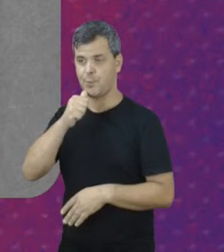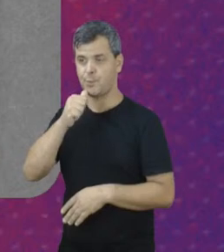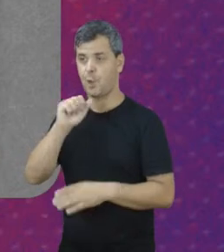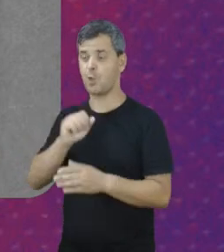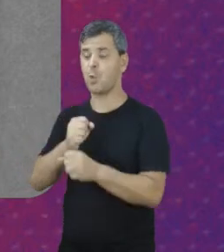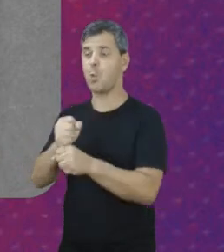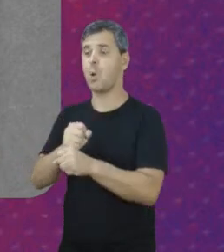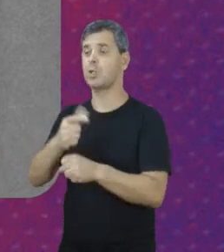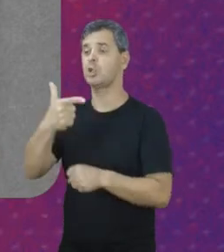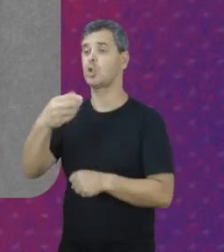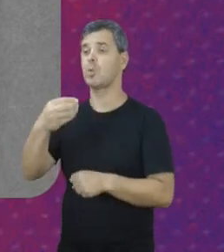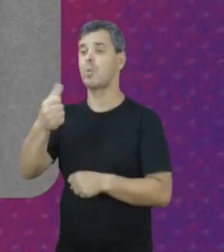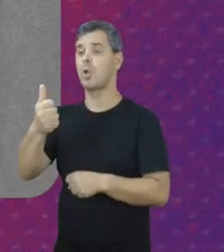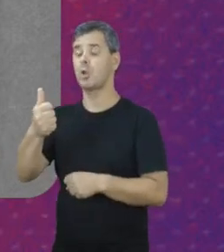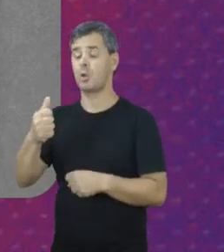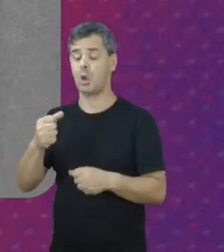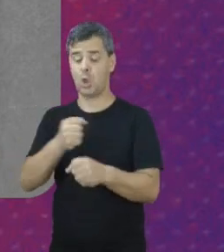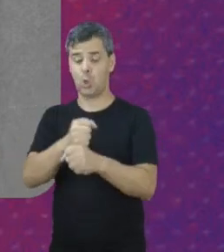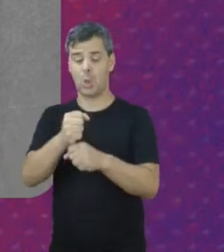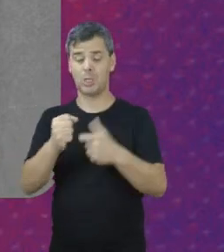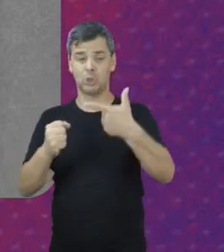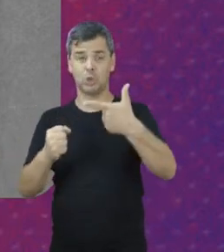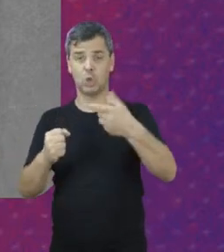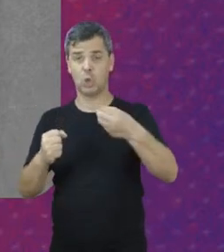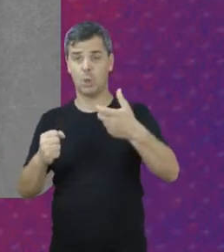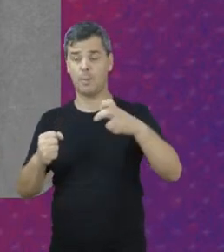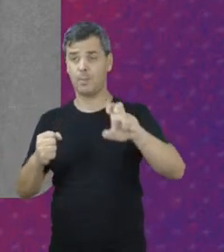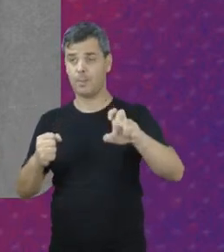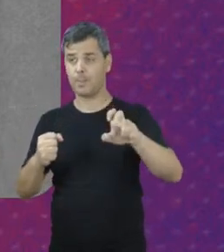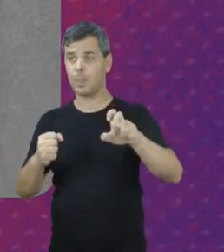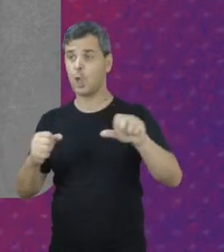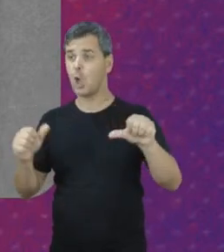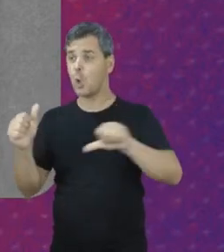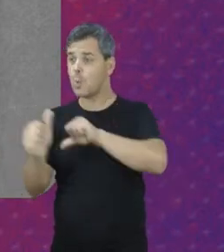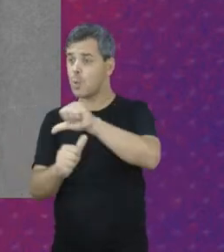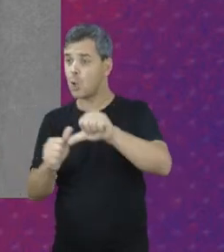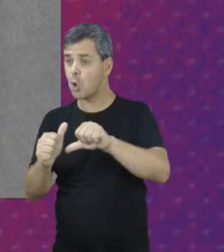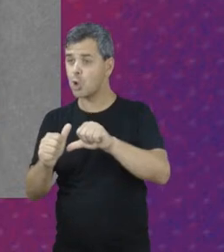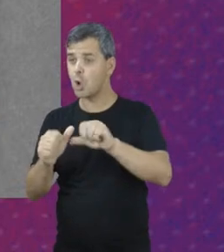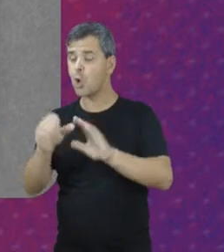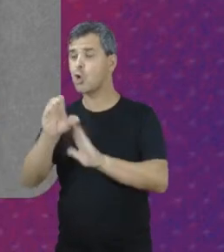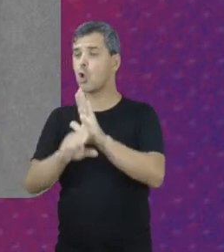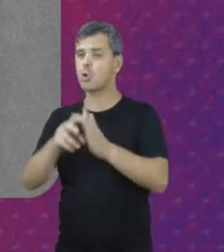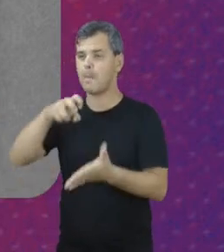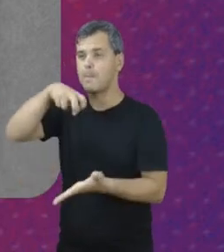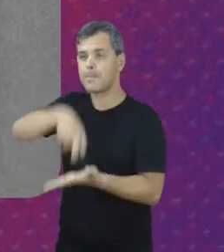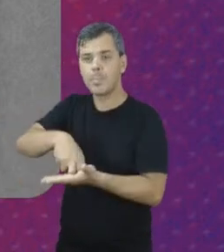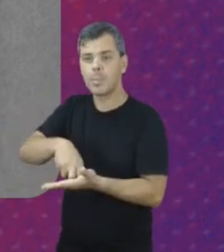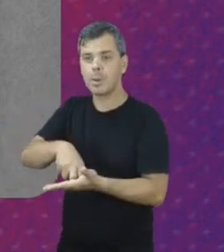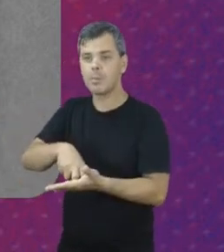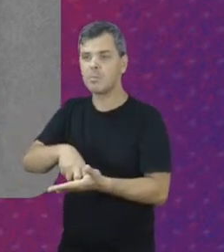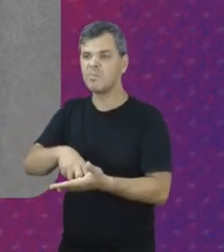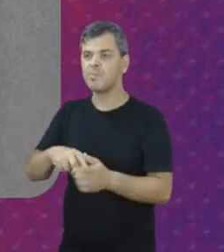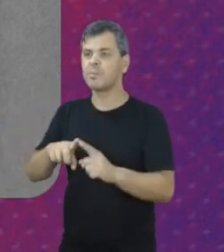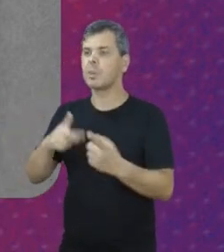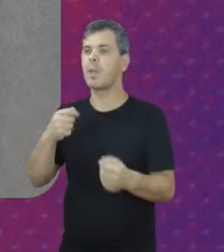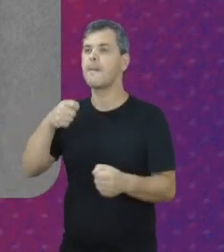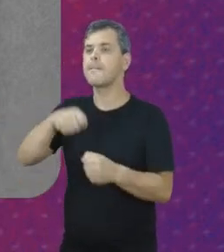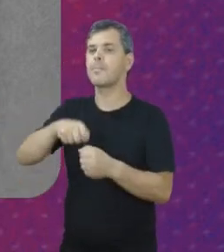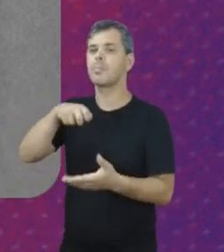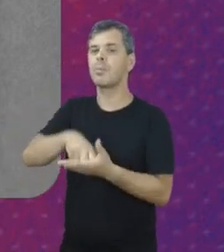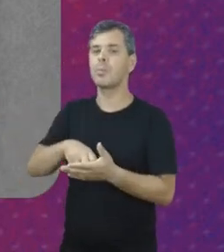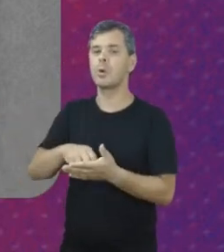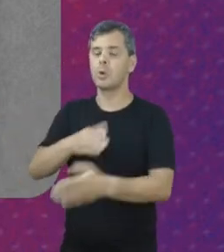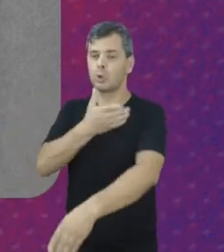em 2005 mudou também algumas questões do Código Penal, né, não permitindo mais a extinção da punibilidade dos crimes contra